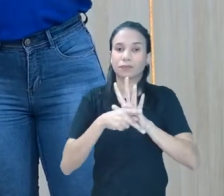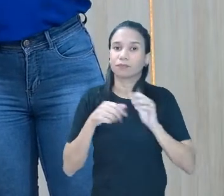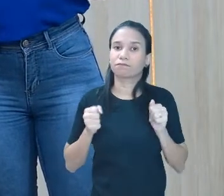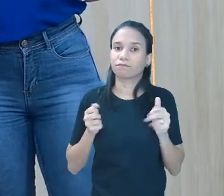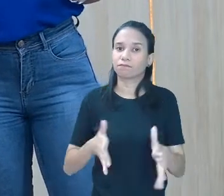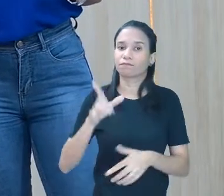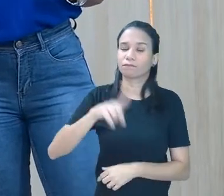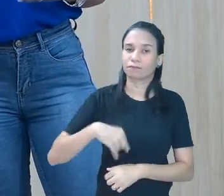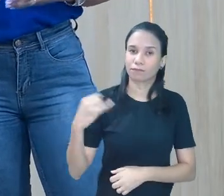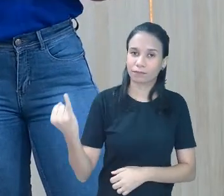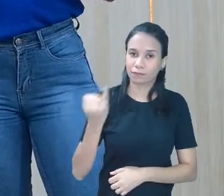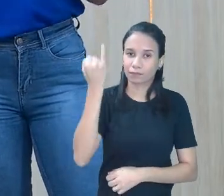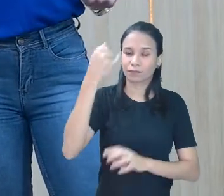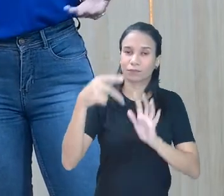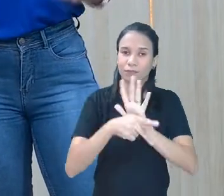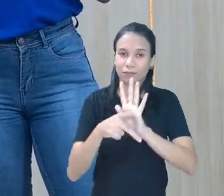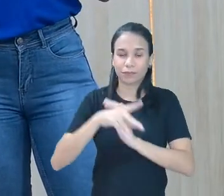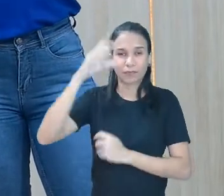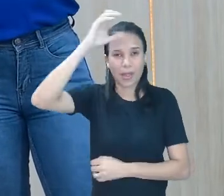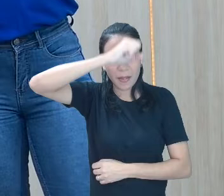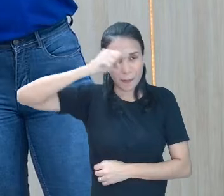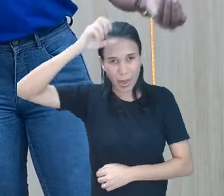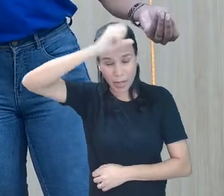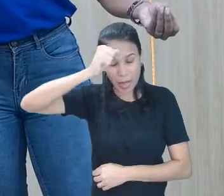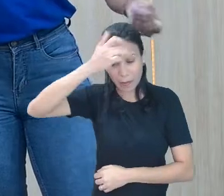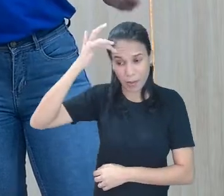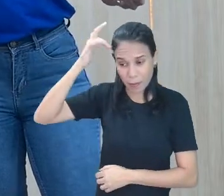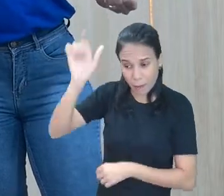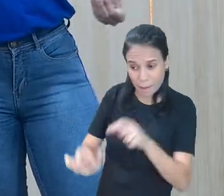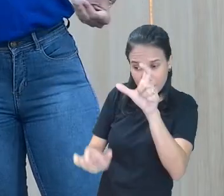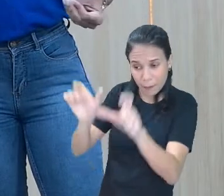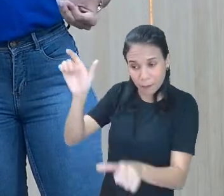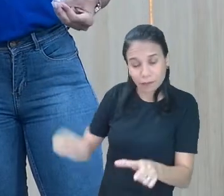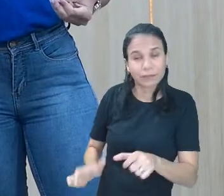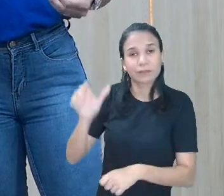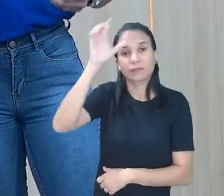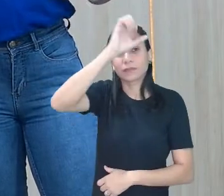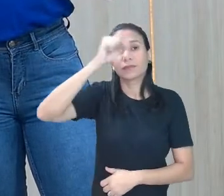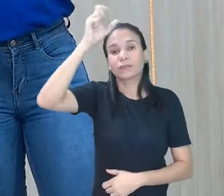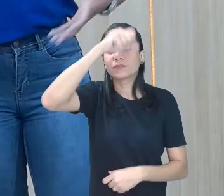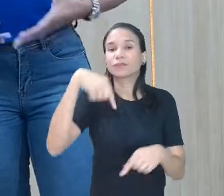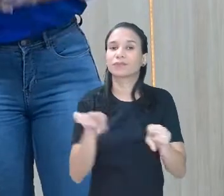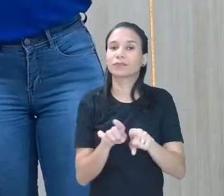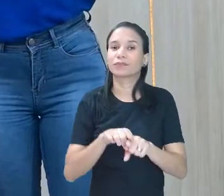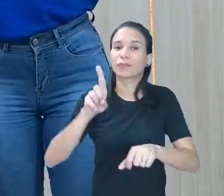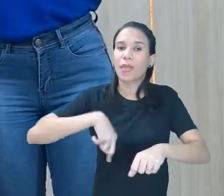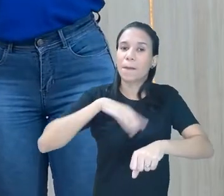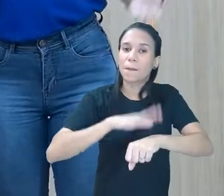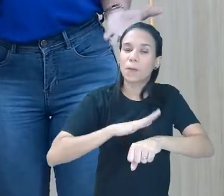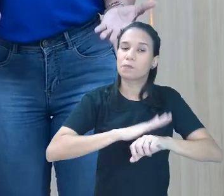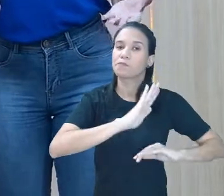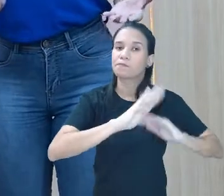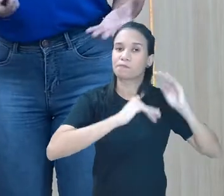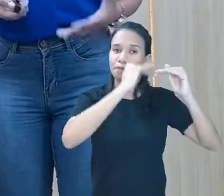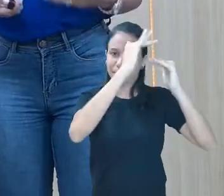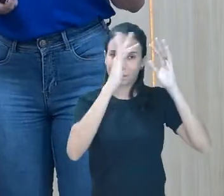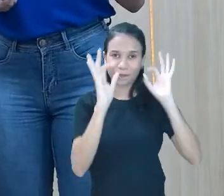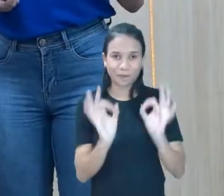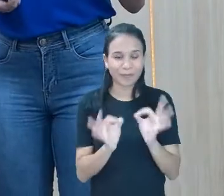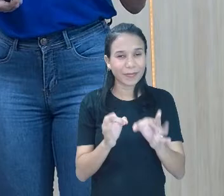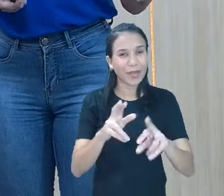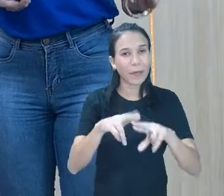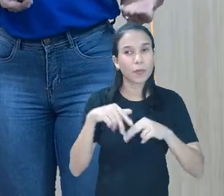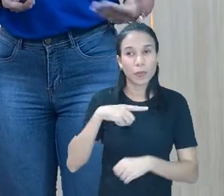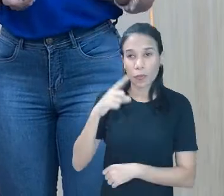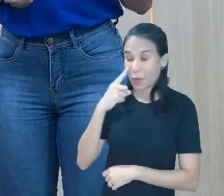são importantes para que a gente aprenda, para que eles aprendam enquanto momento de crescimento, né? Então